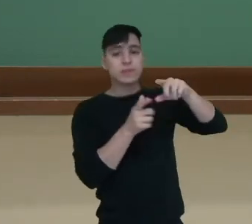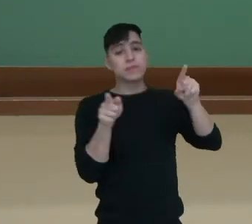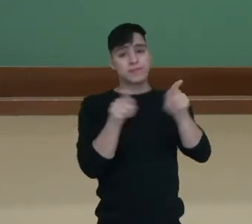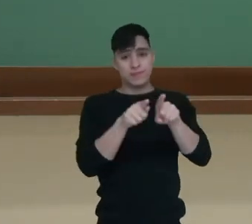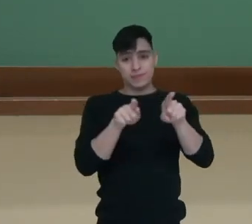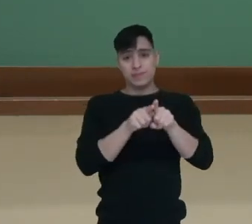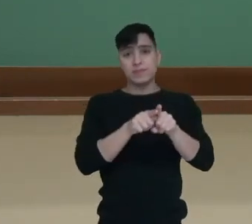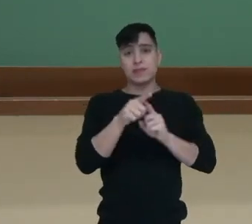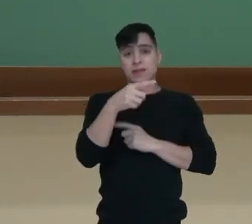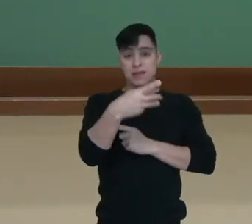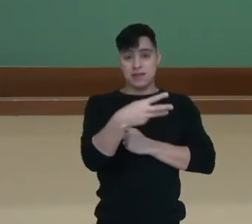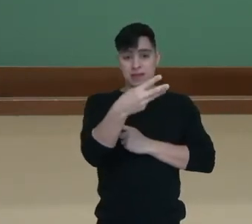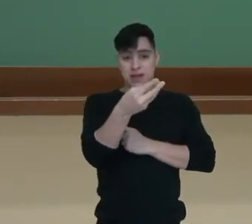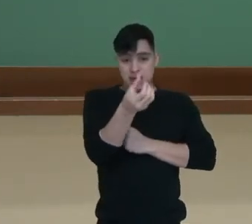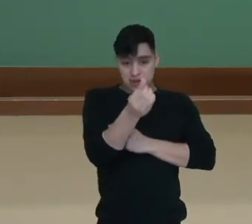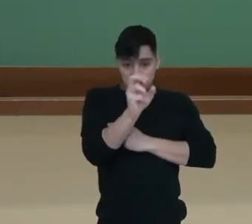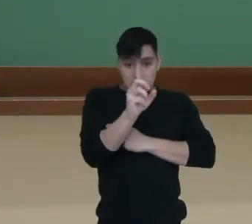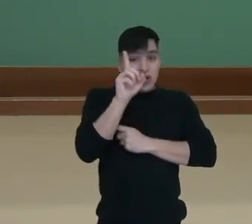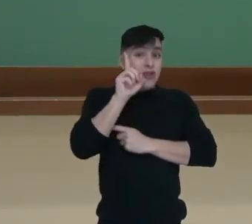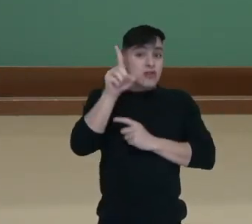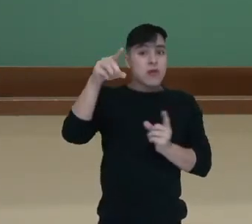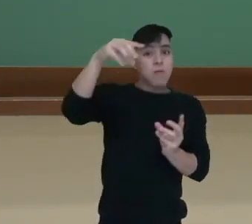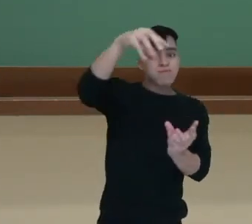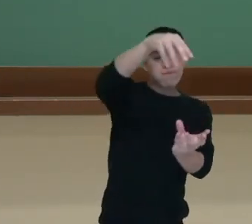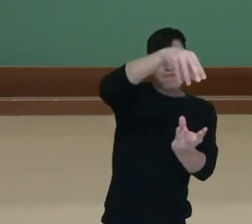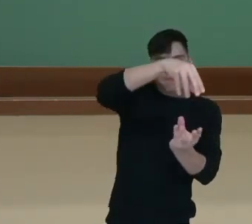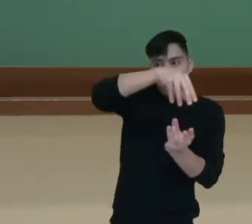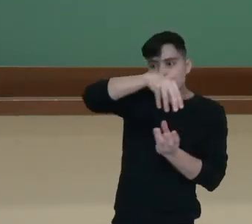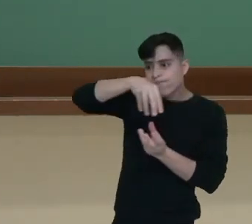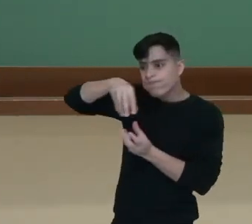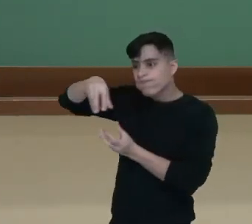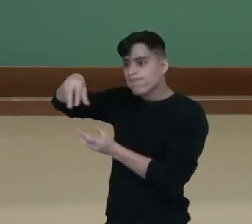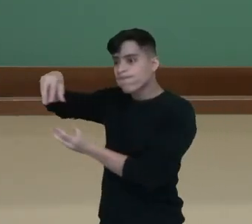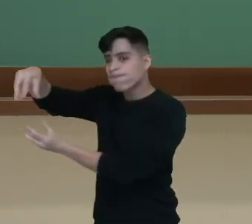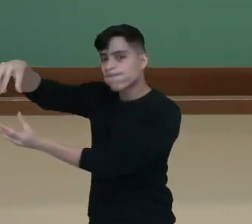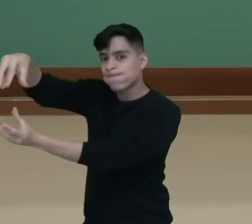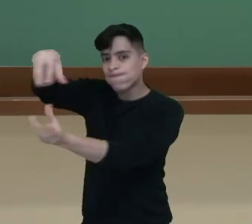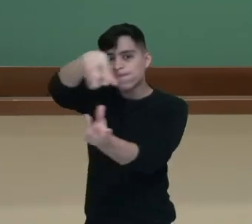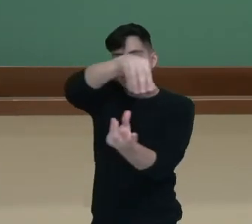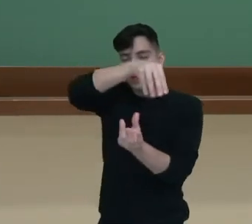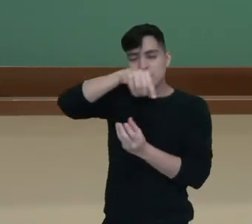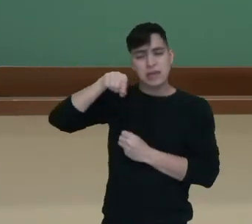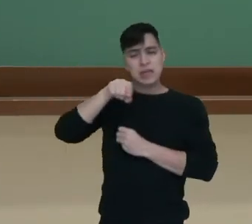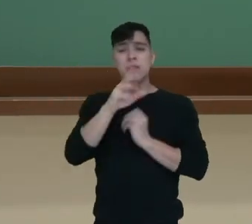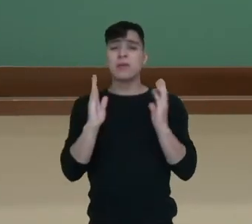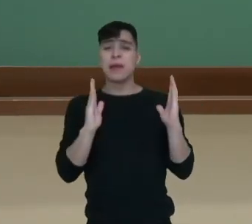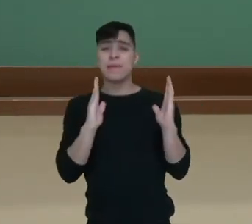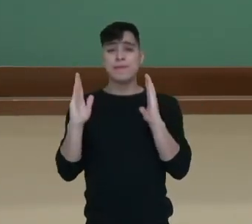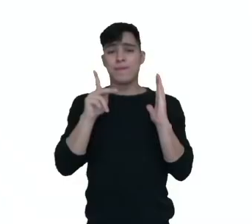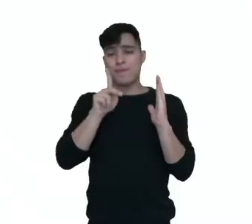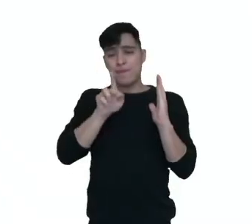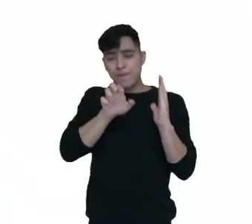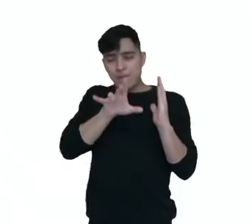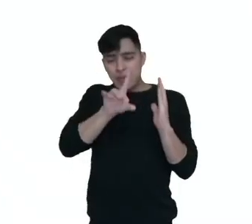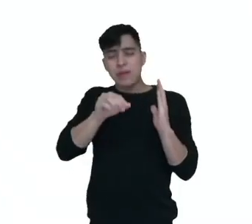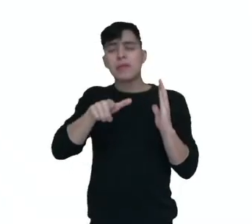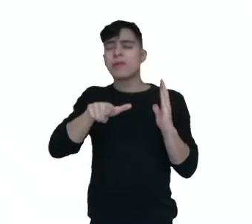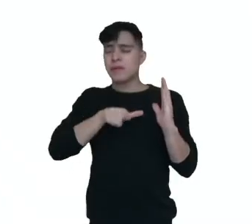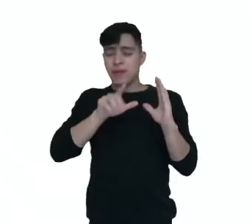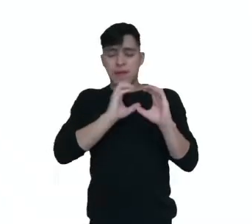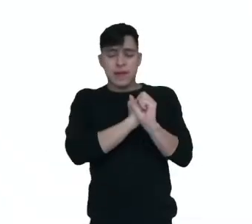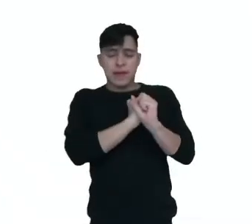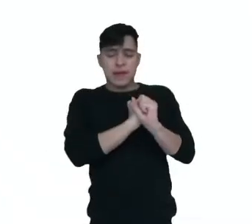demora 365 dias para fazer uma volta em torno do Sol, certo? Então isso é um período. E tem uma formação matemática que